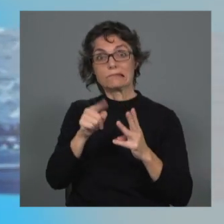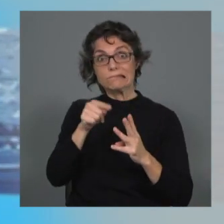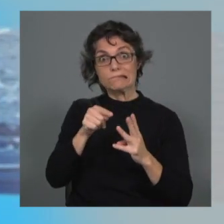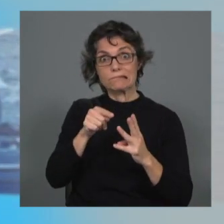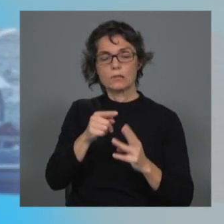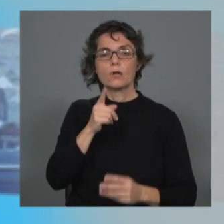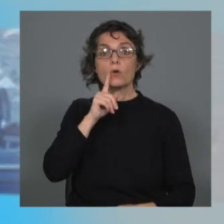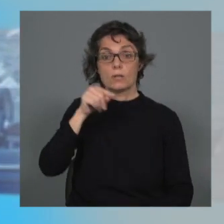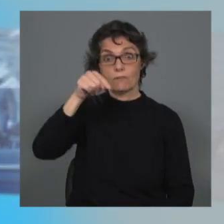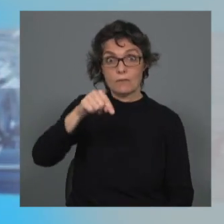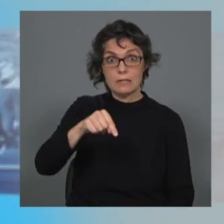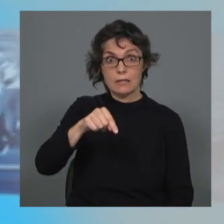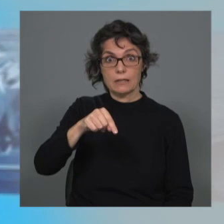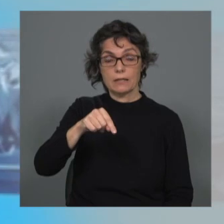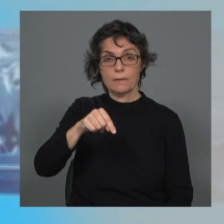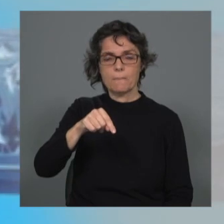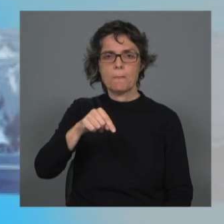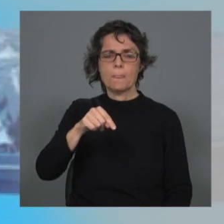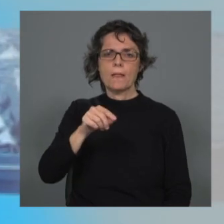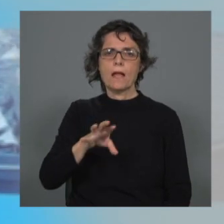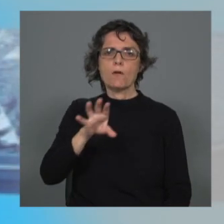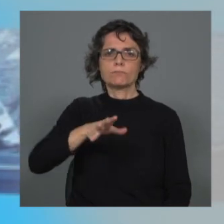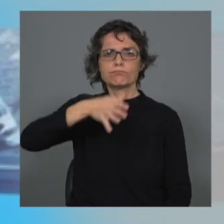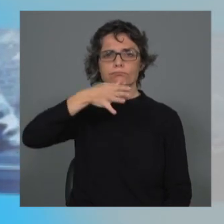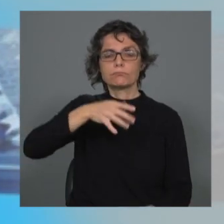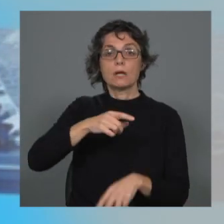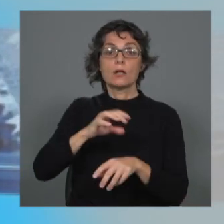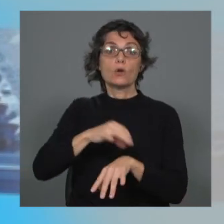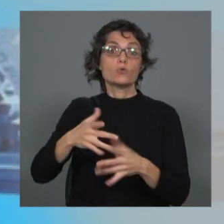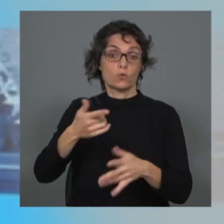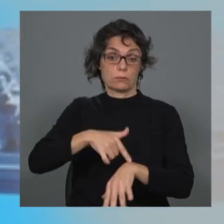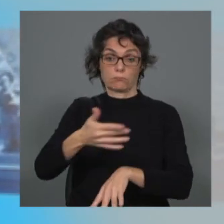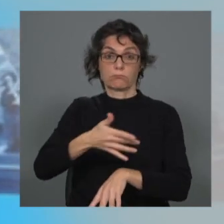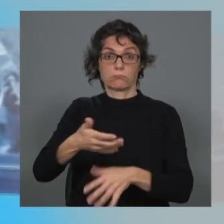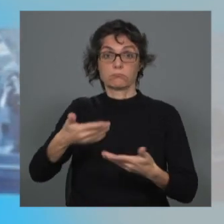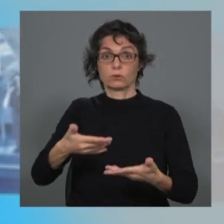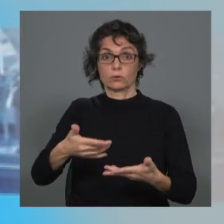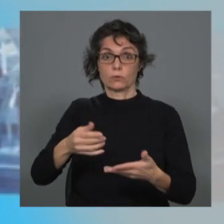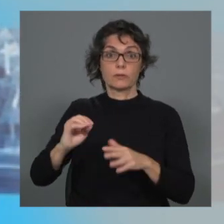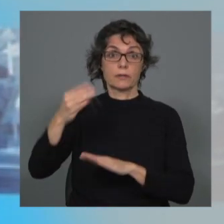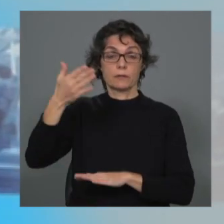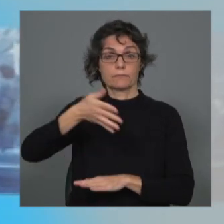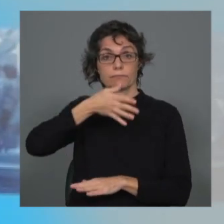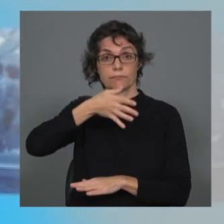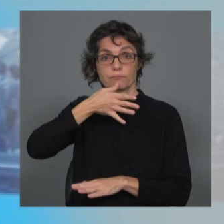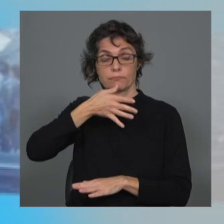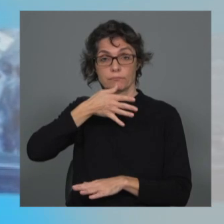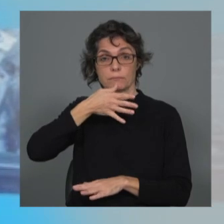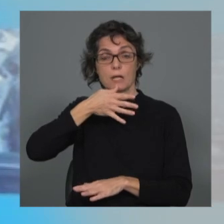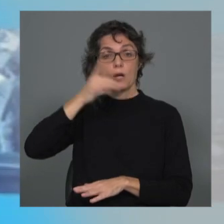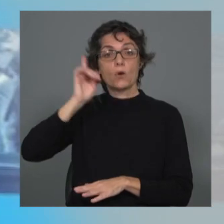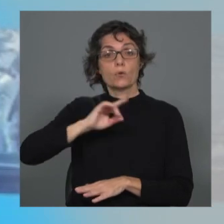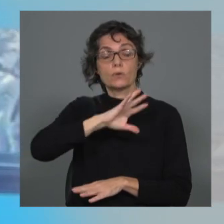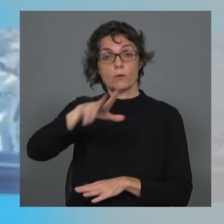pega em termos dinâmicos para os dias de hoje na primeira mensagem do Dia Mundial da